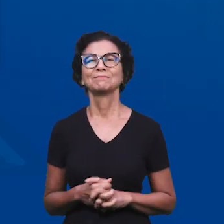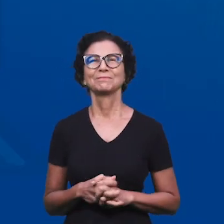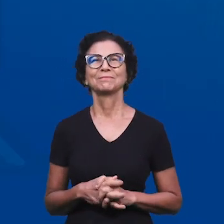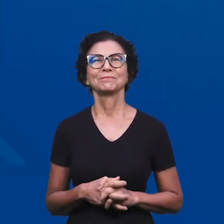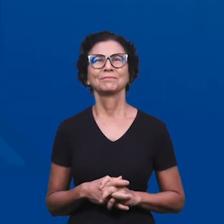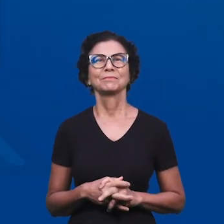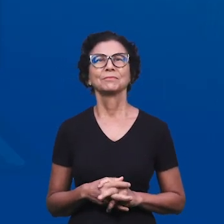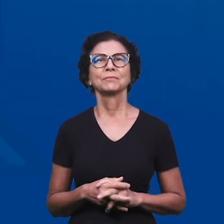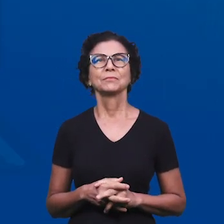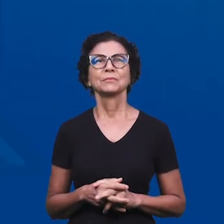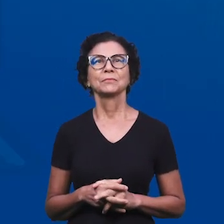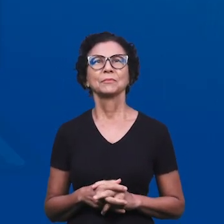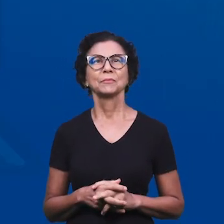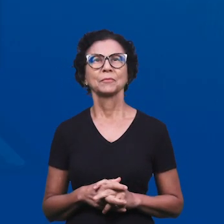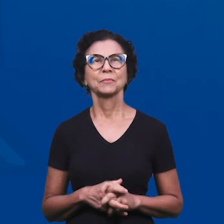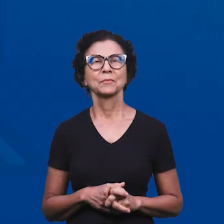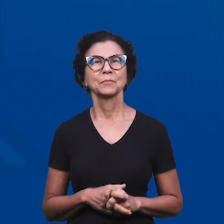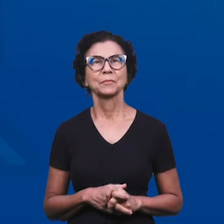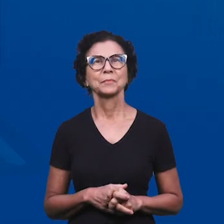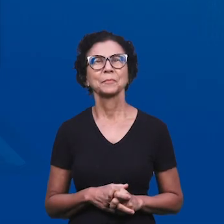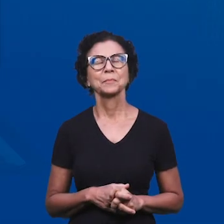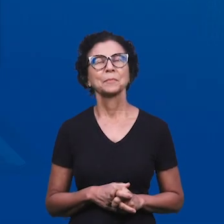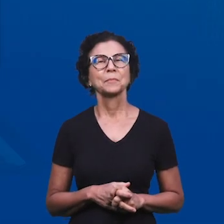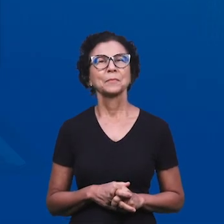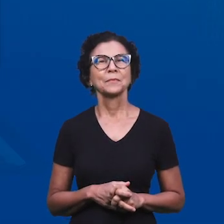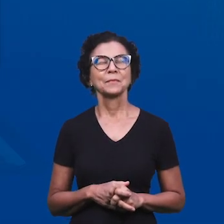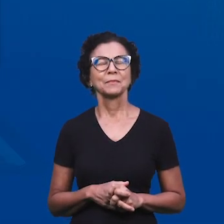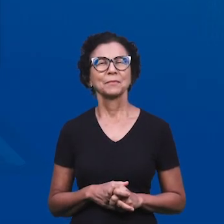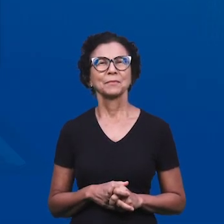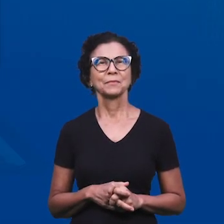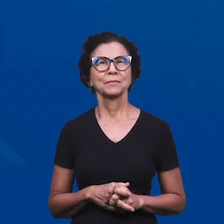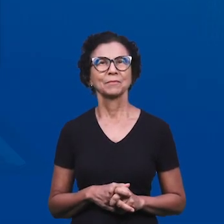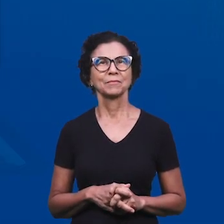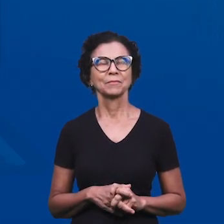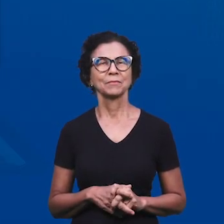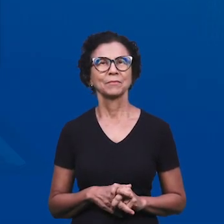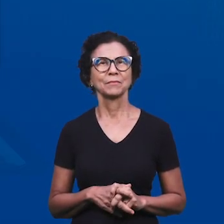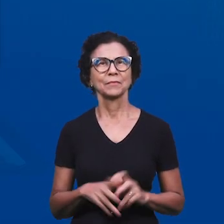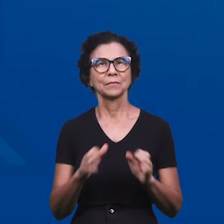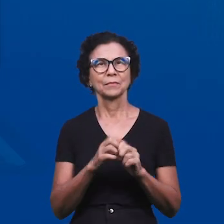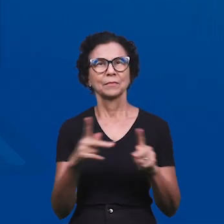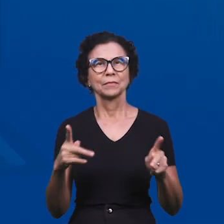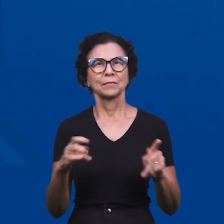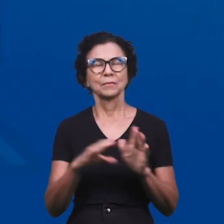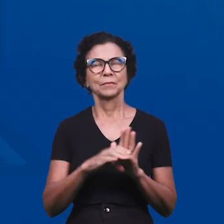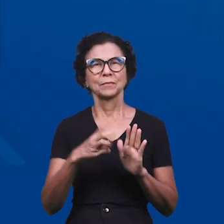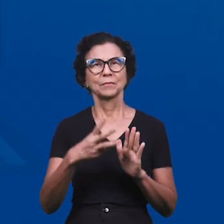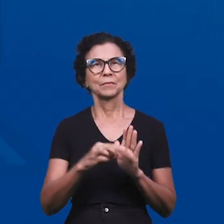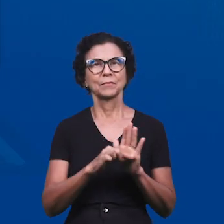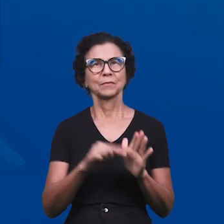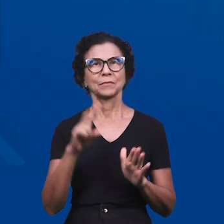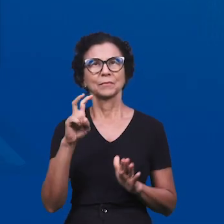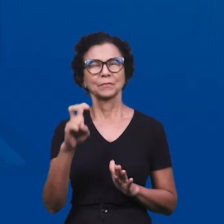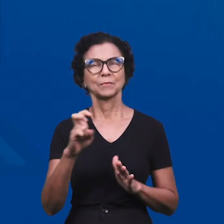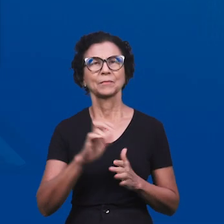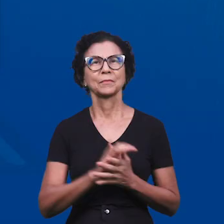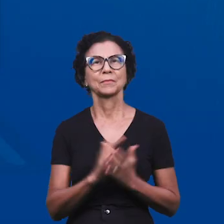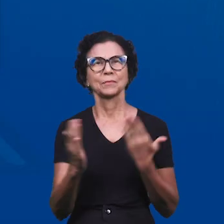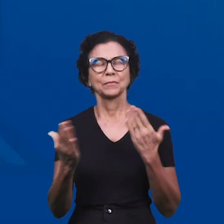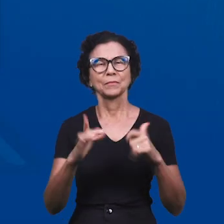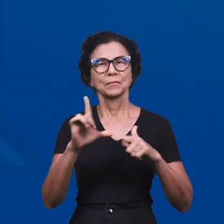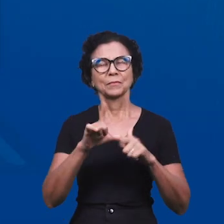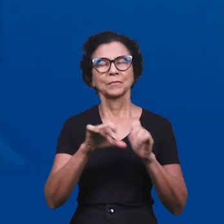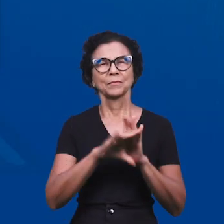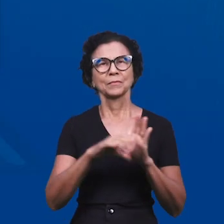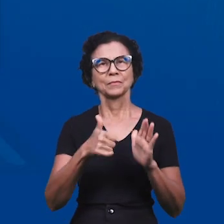Apocalipse, capítulo 3, verso 5b, comparado com Lucas, capítulo 10, verso 20b, qual o verdadeiro motivo da alegria da